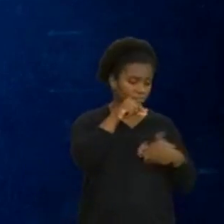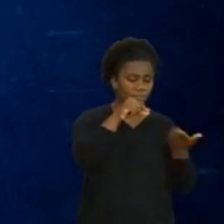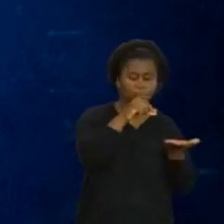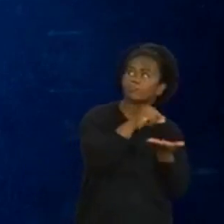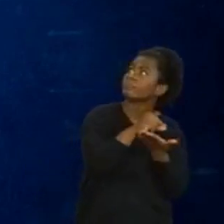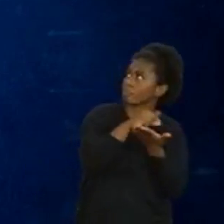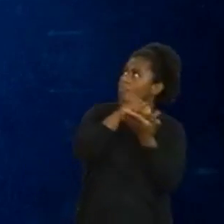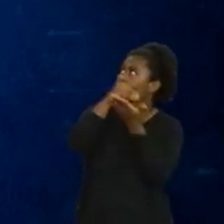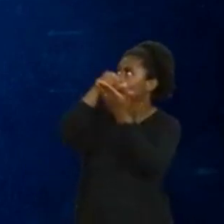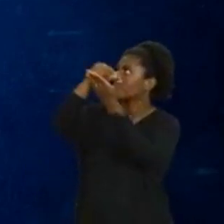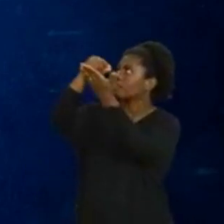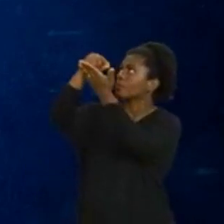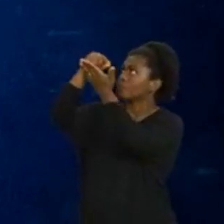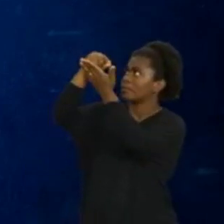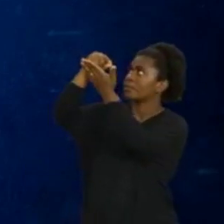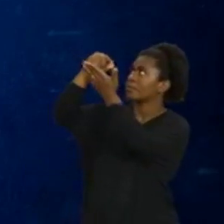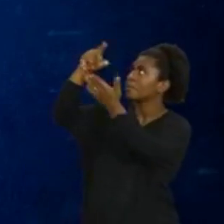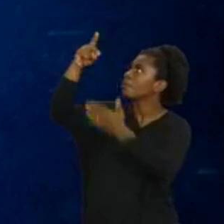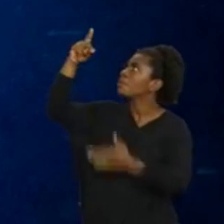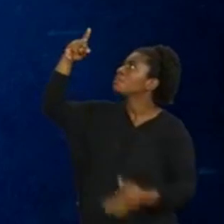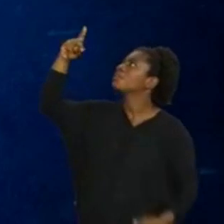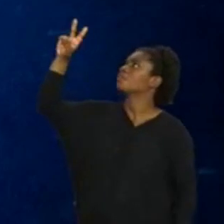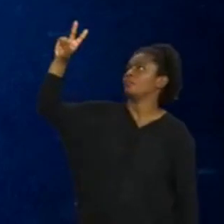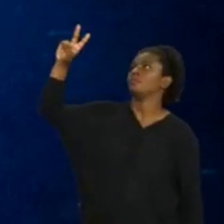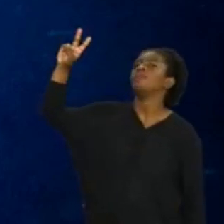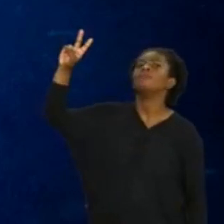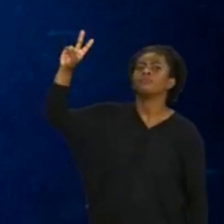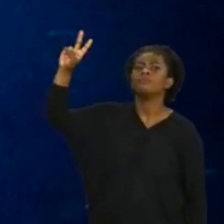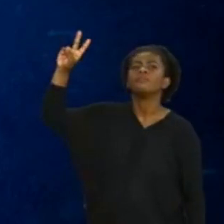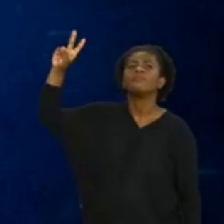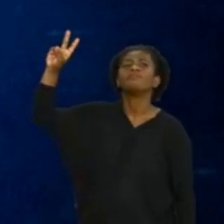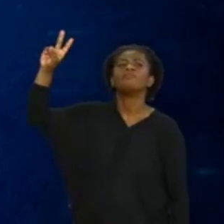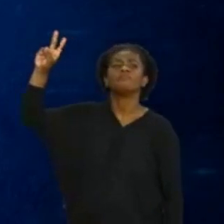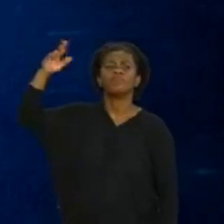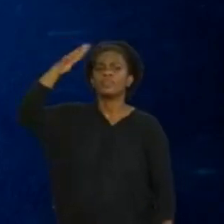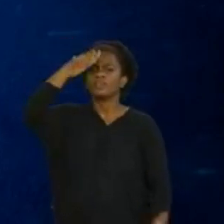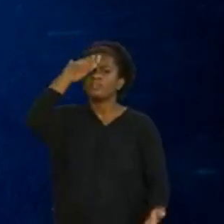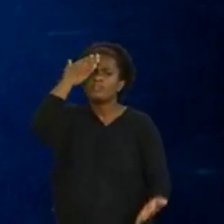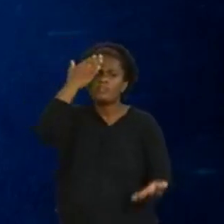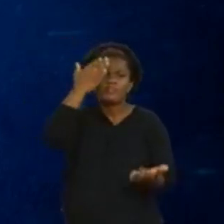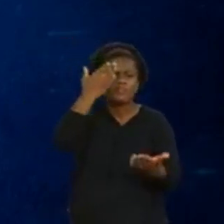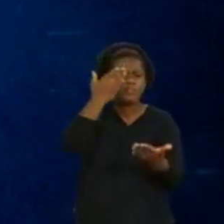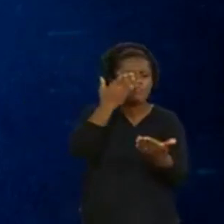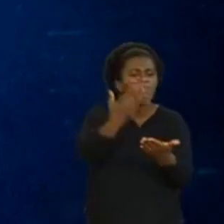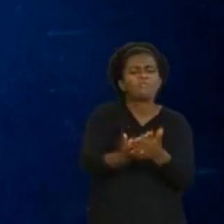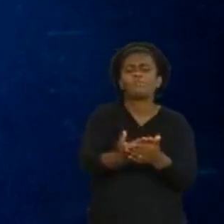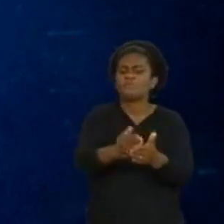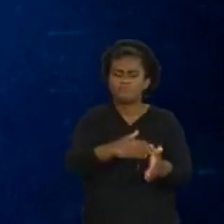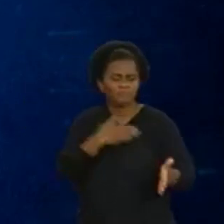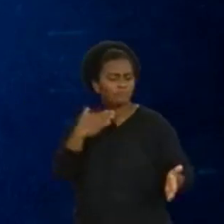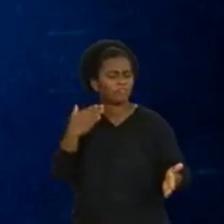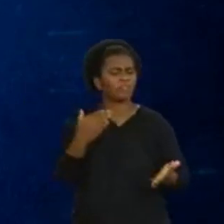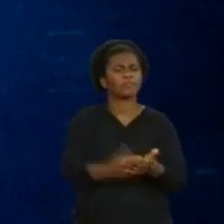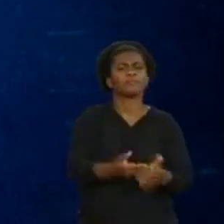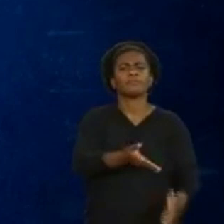Entrega tudo a mim e confia de todo o